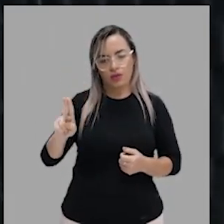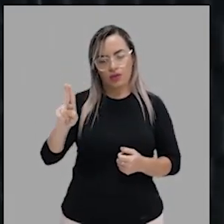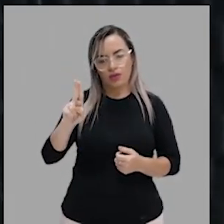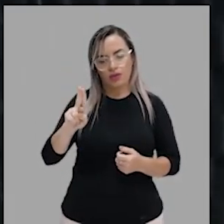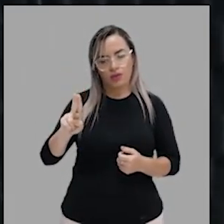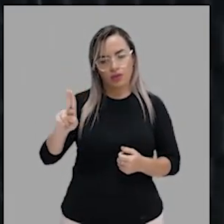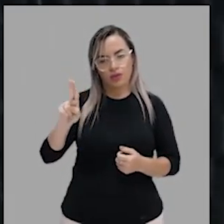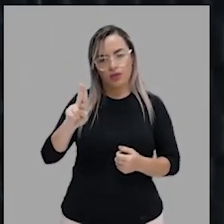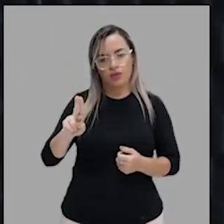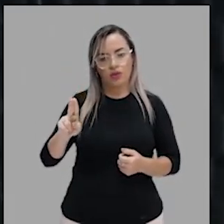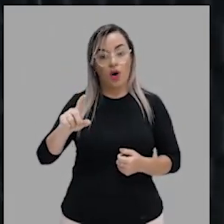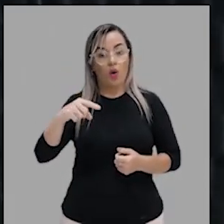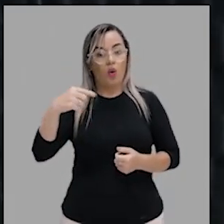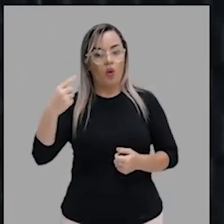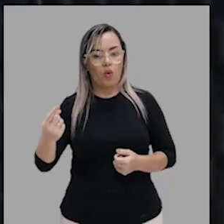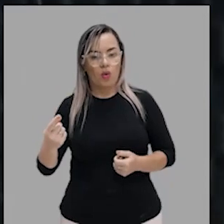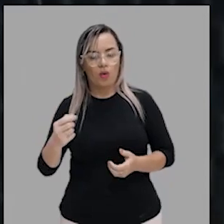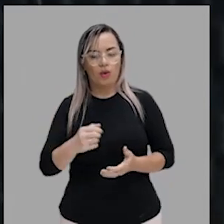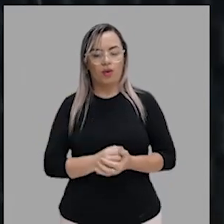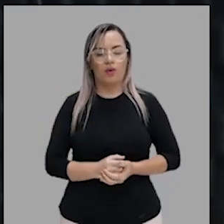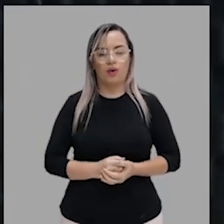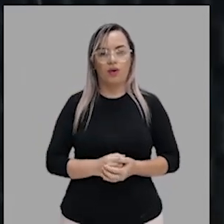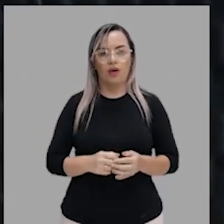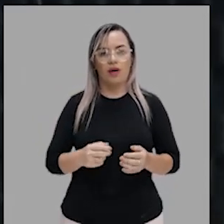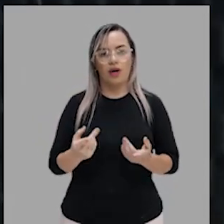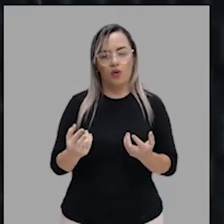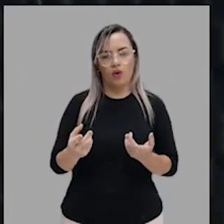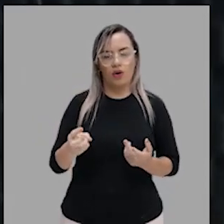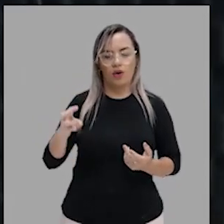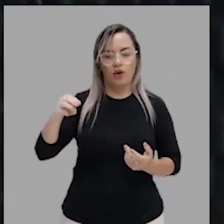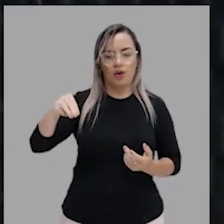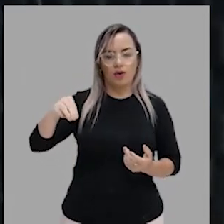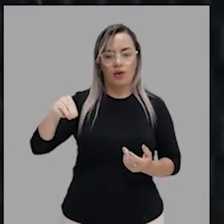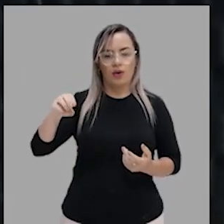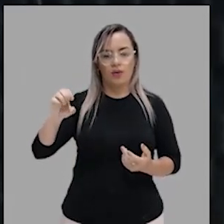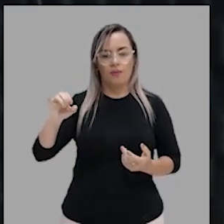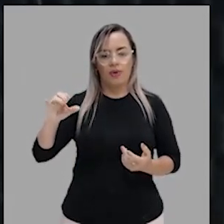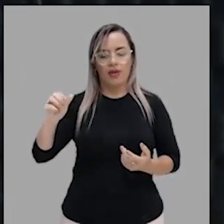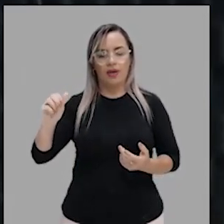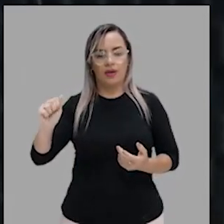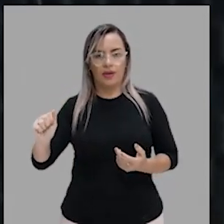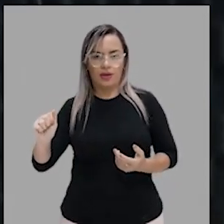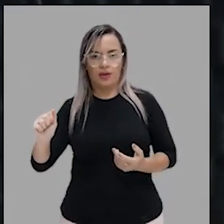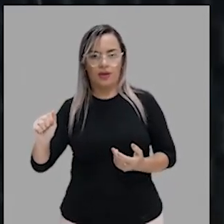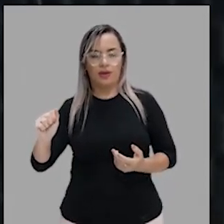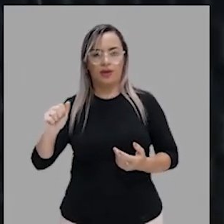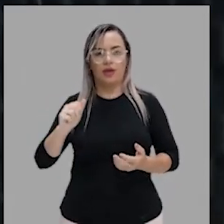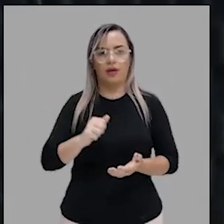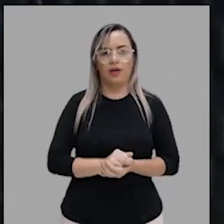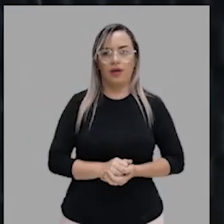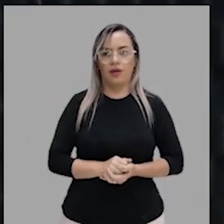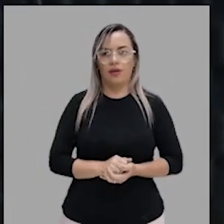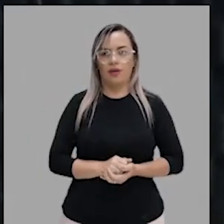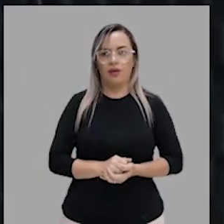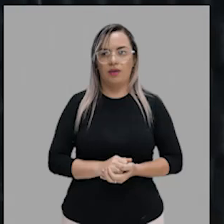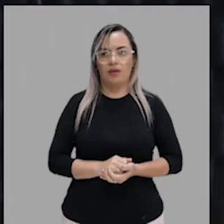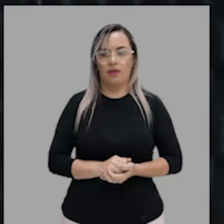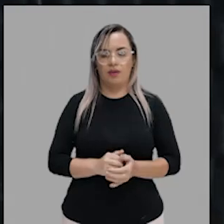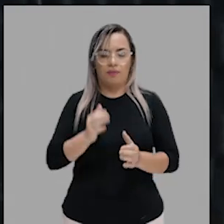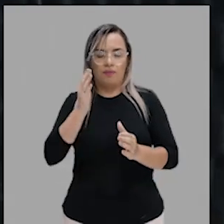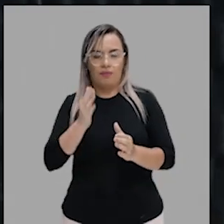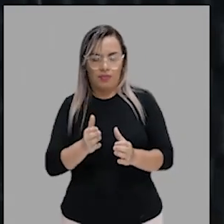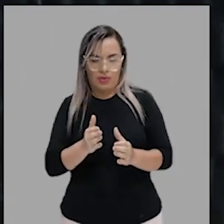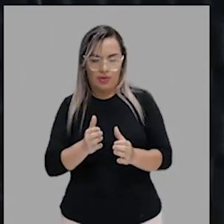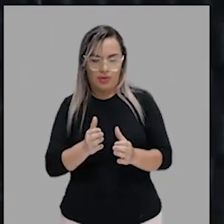varia. Ah, Cacau, mas tem meia. Meia substantivo e meia numeral. Por exemplo, meia pizza,